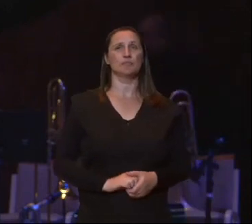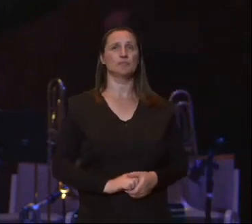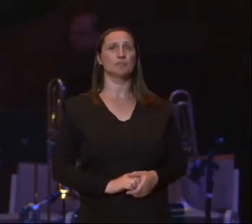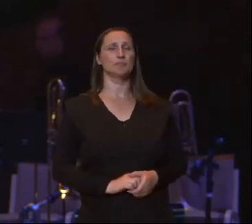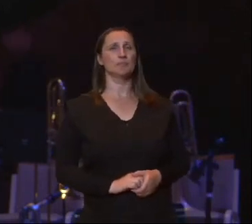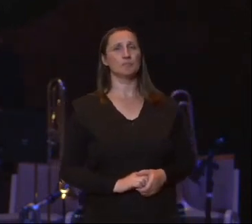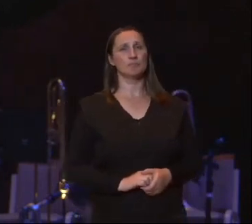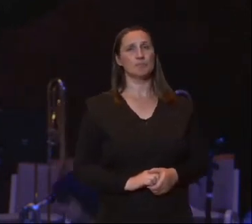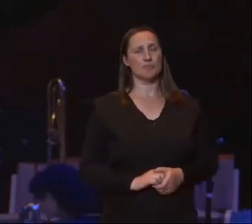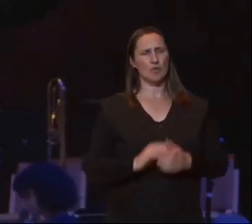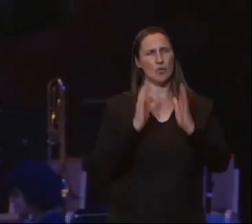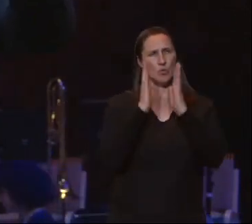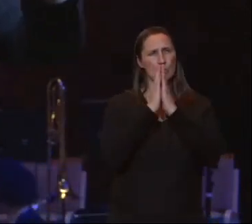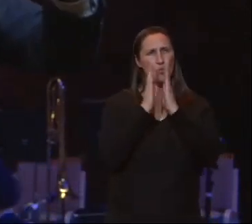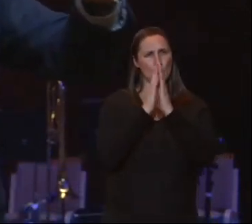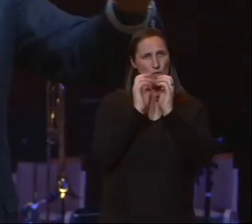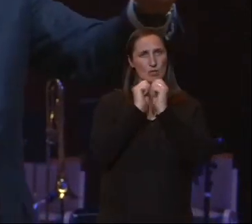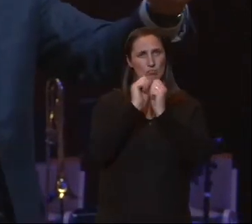Deixa eu orar por você.